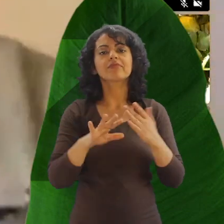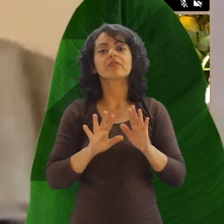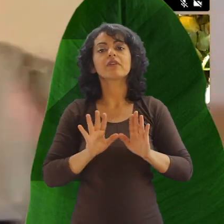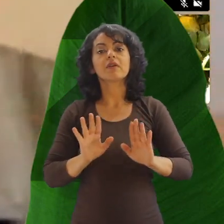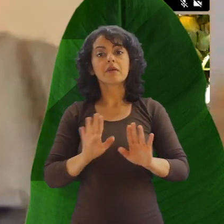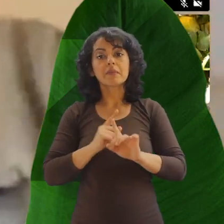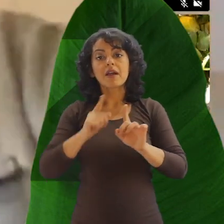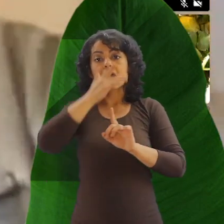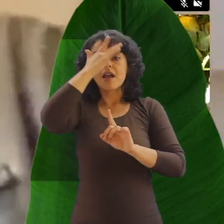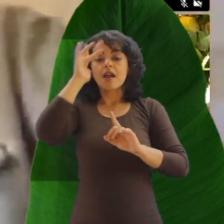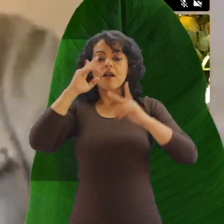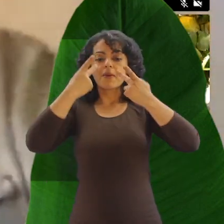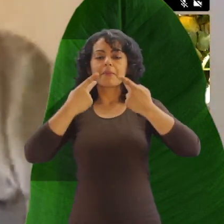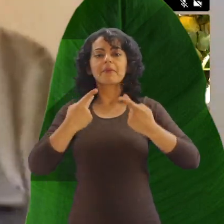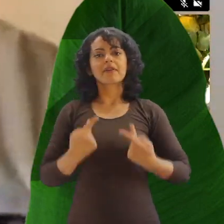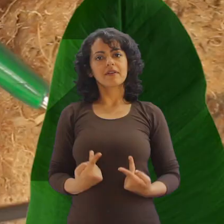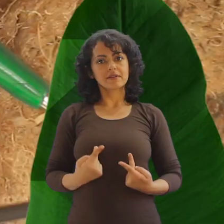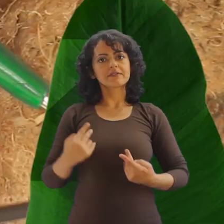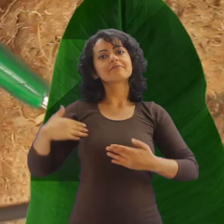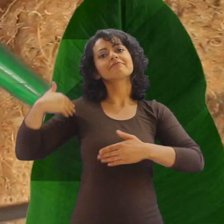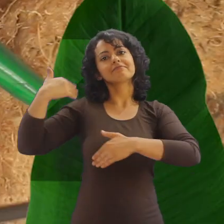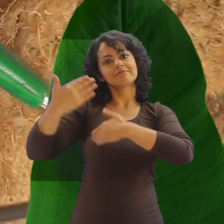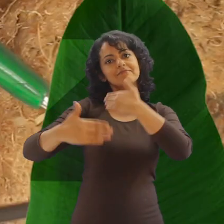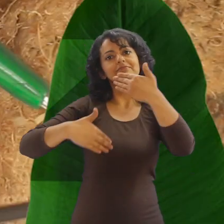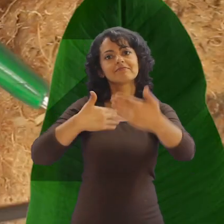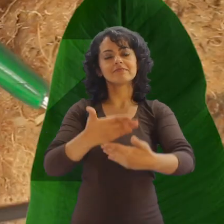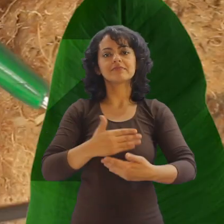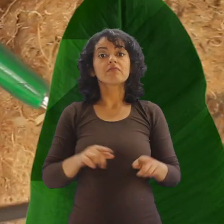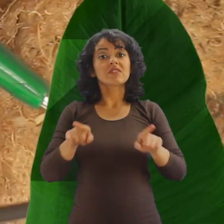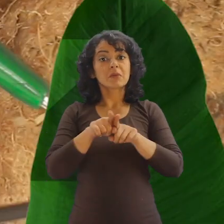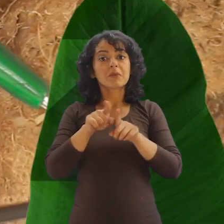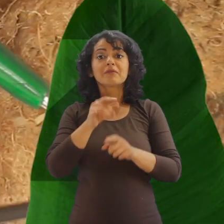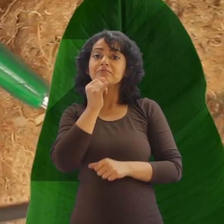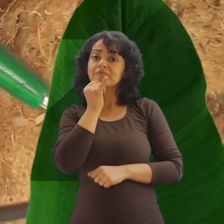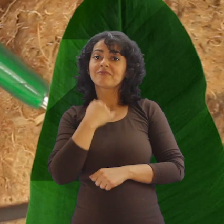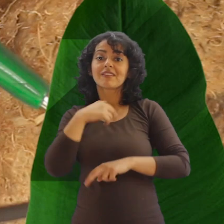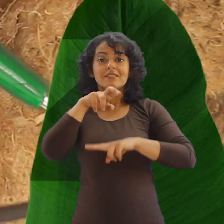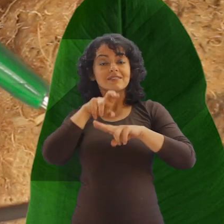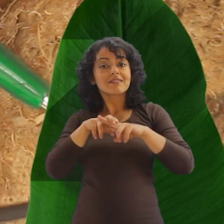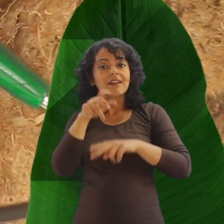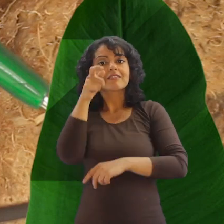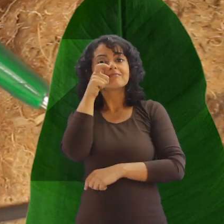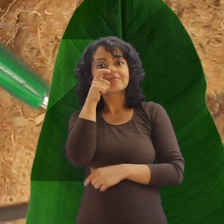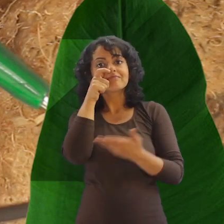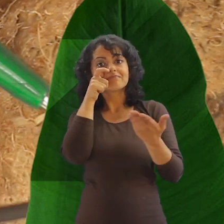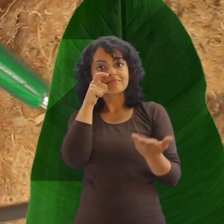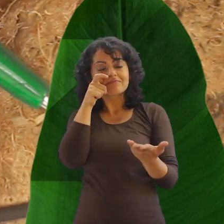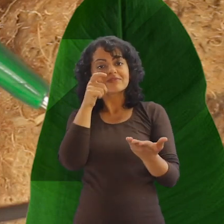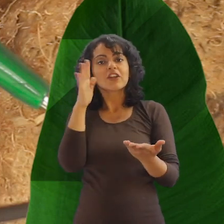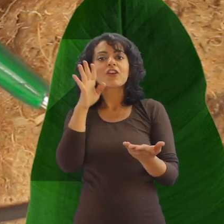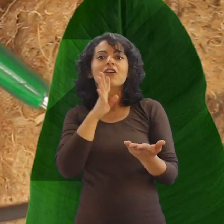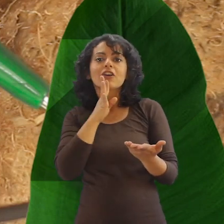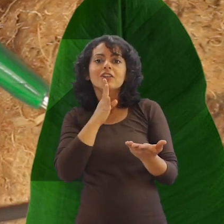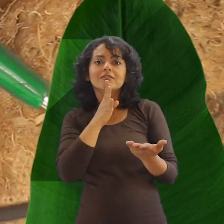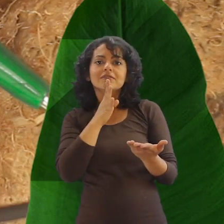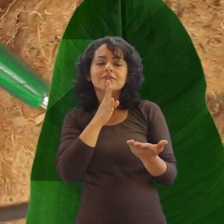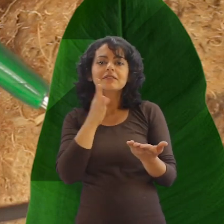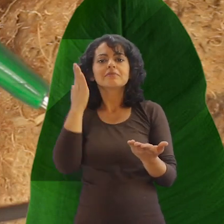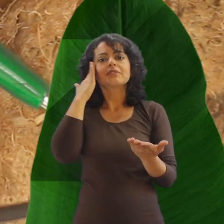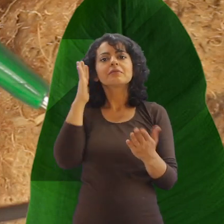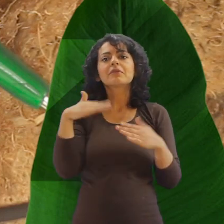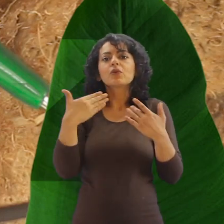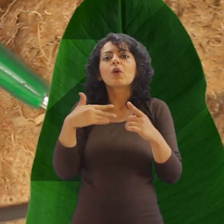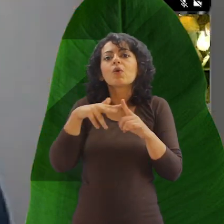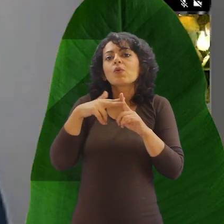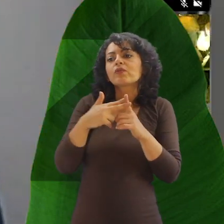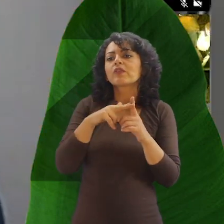a humanidade vai indo, né? Poder sentar para escutar, valorizar a comunicação e usar ferramentas que a gente pudesse